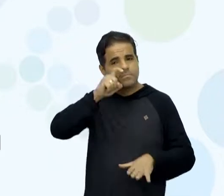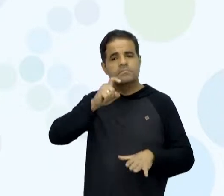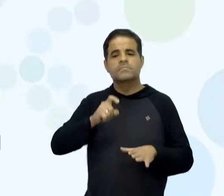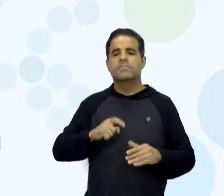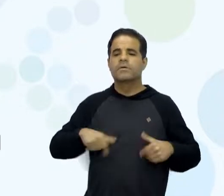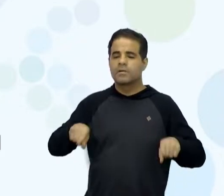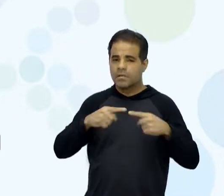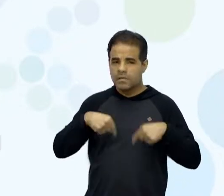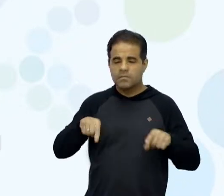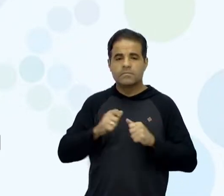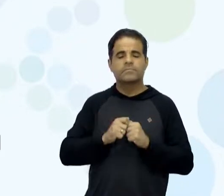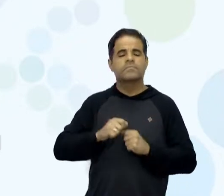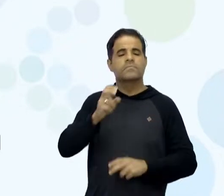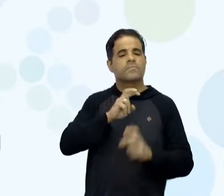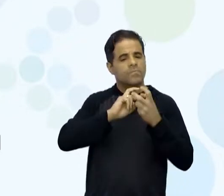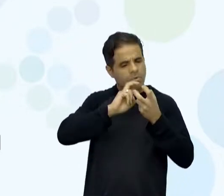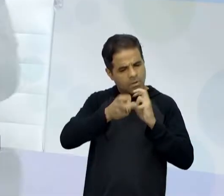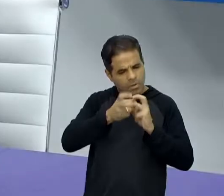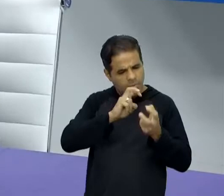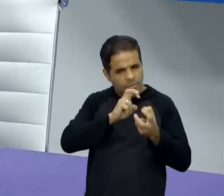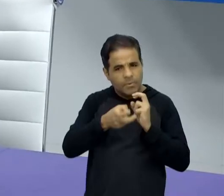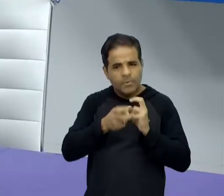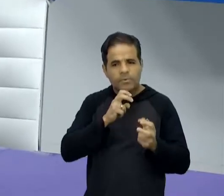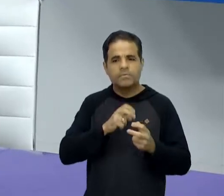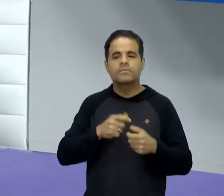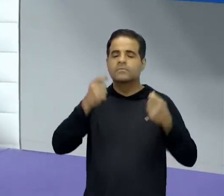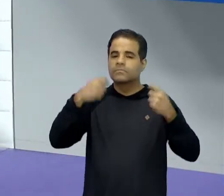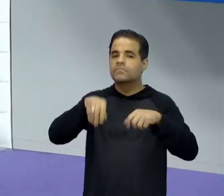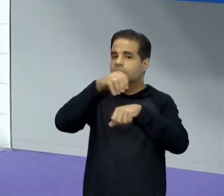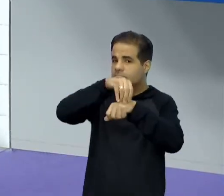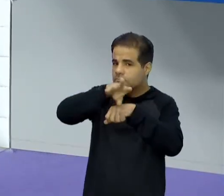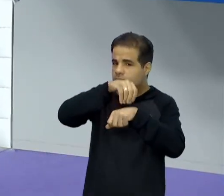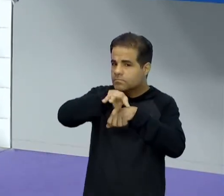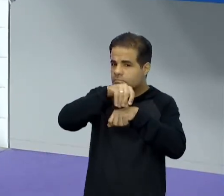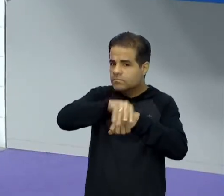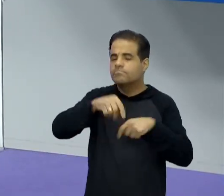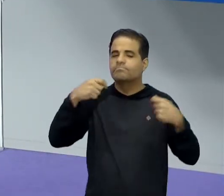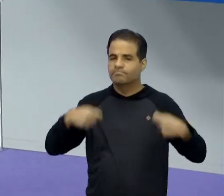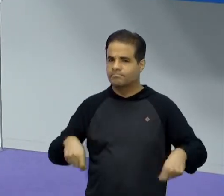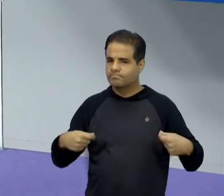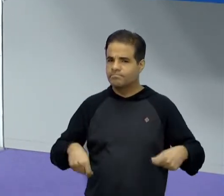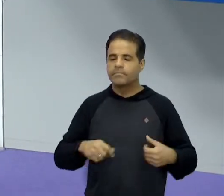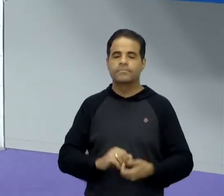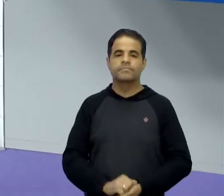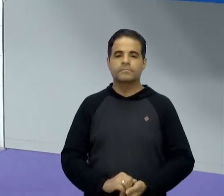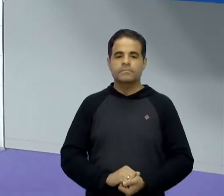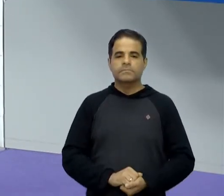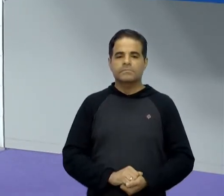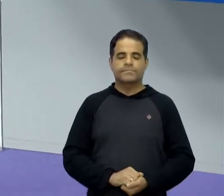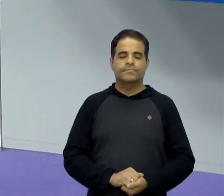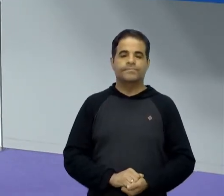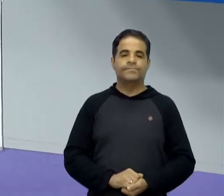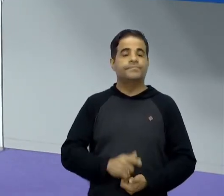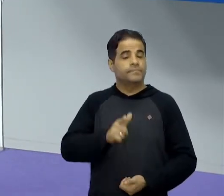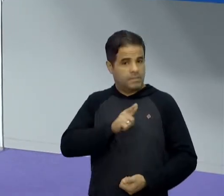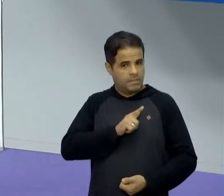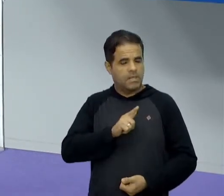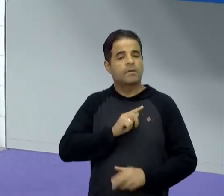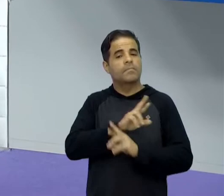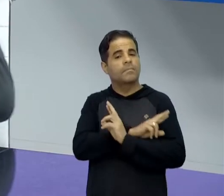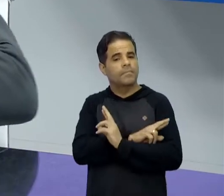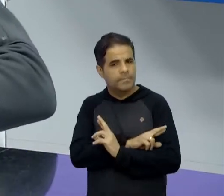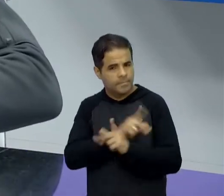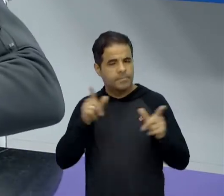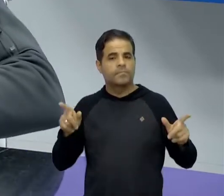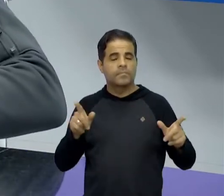imaterial, que é a capoeira. Volta para mim que eu preciso dar alguns toques. Gente, existe uma diferença